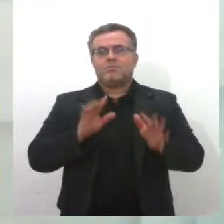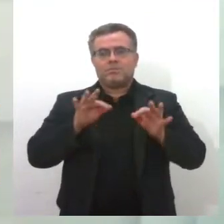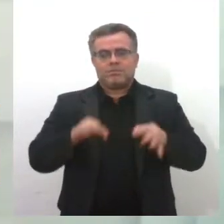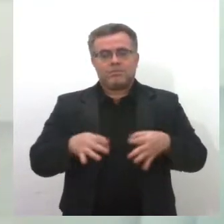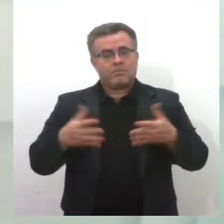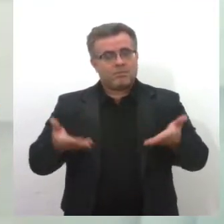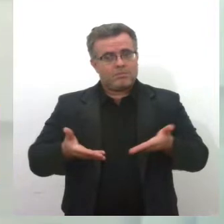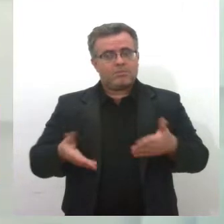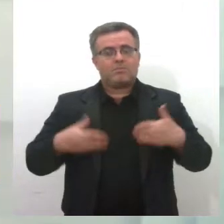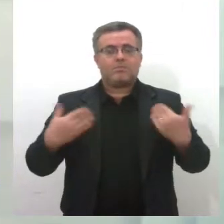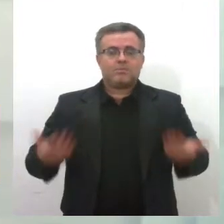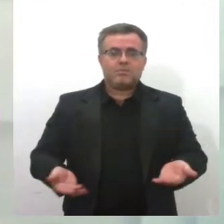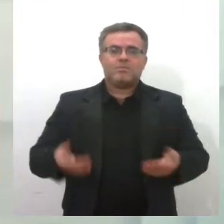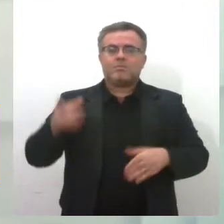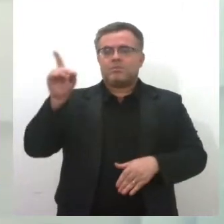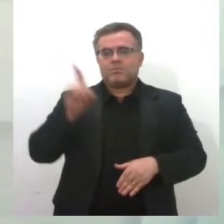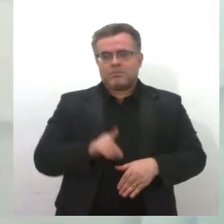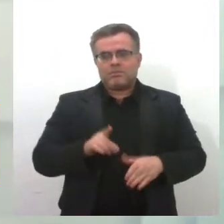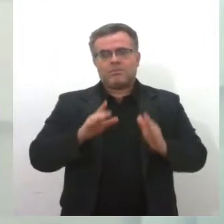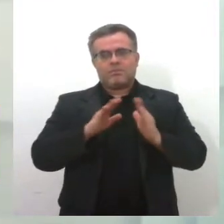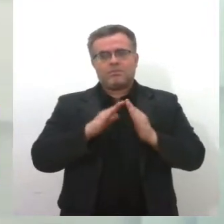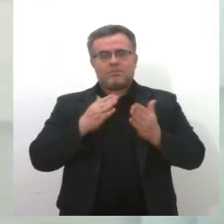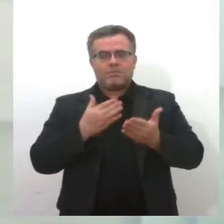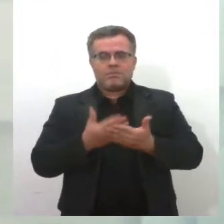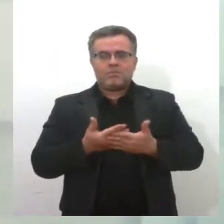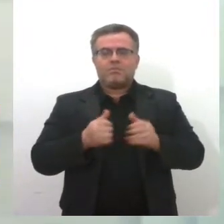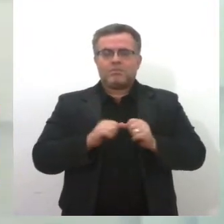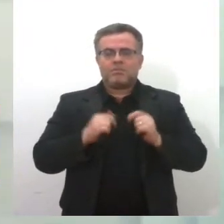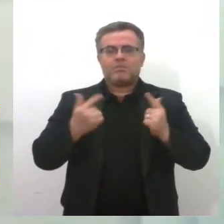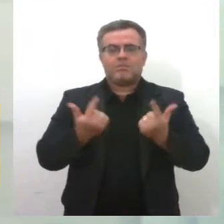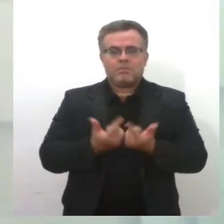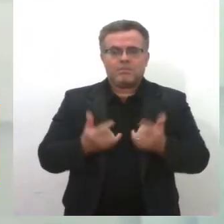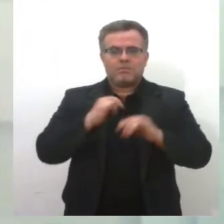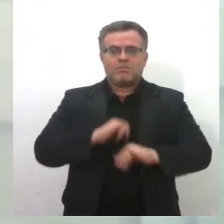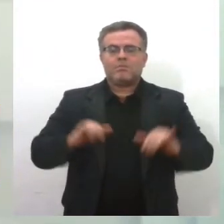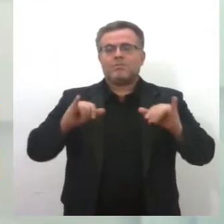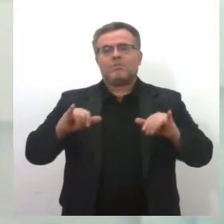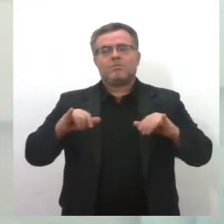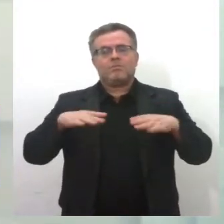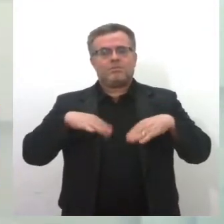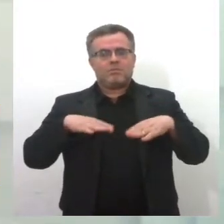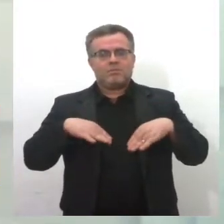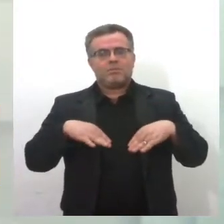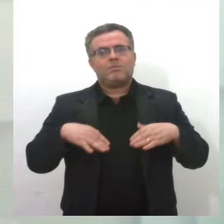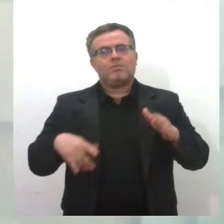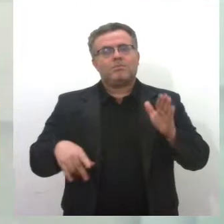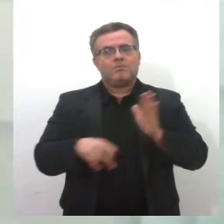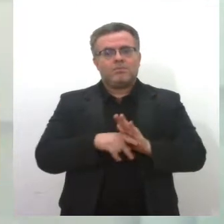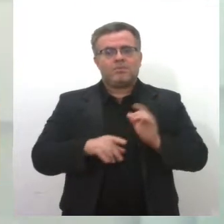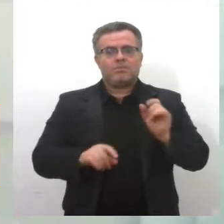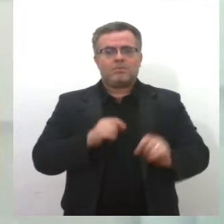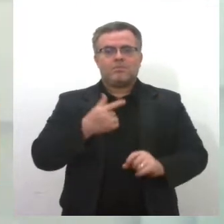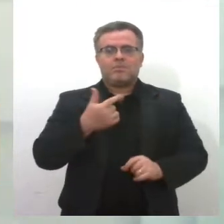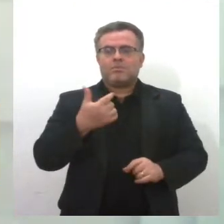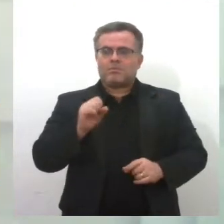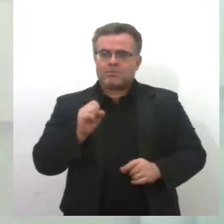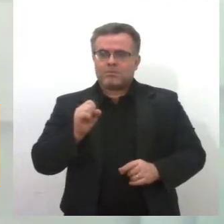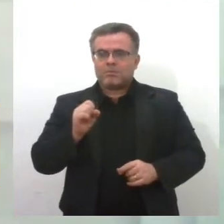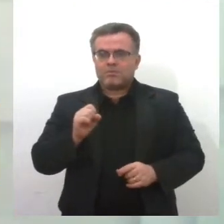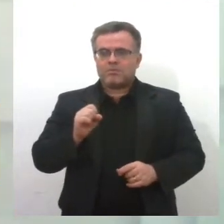mesa diretora da Assembleia Legislativa de Sergipe declarou ponto facultativo aos servidores da casa no dia 28 de